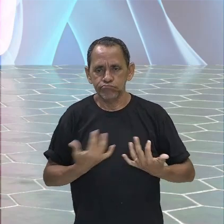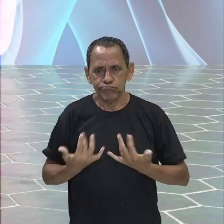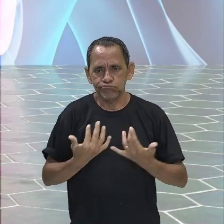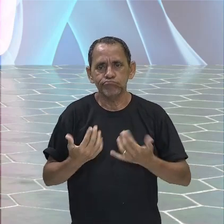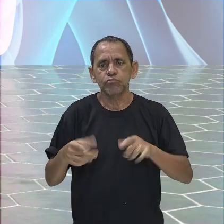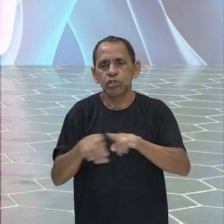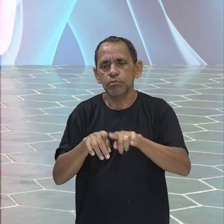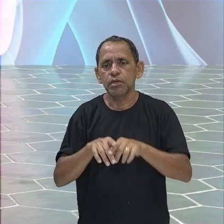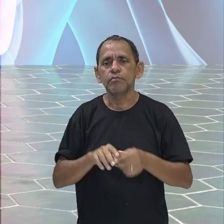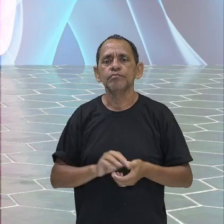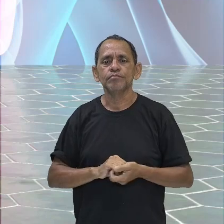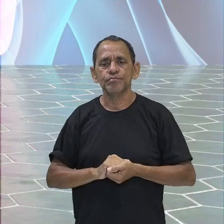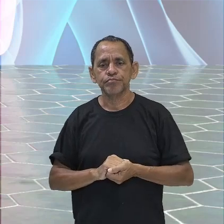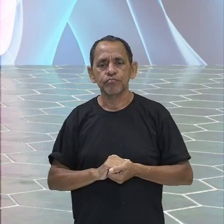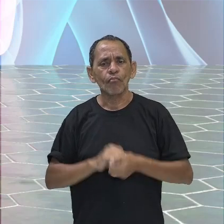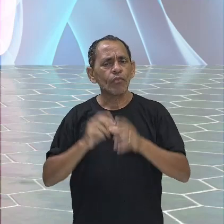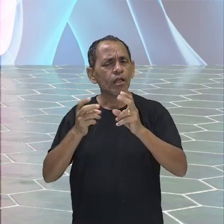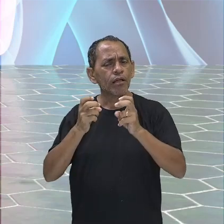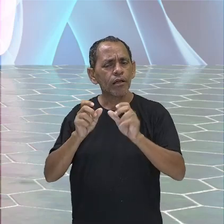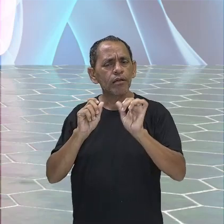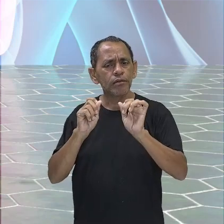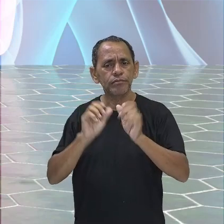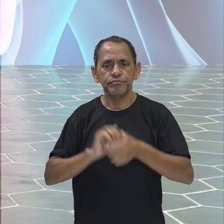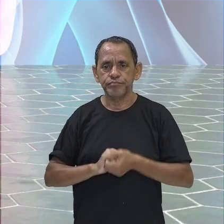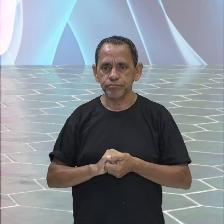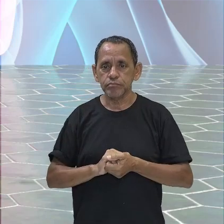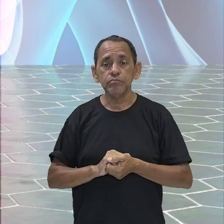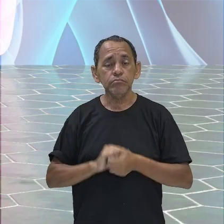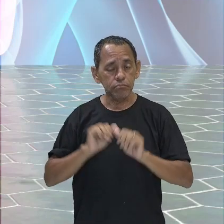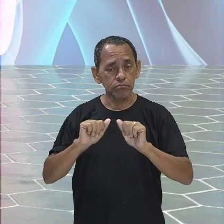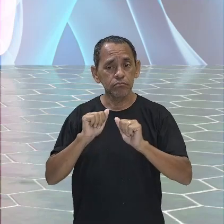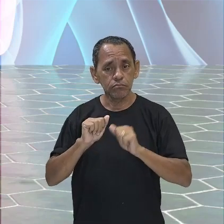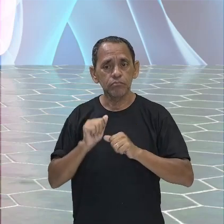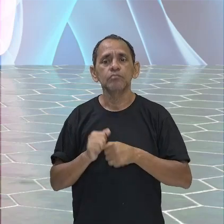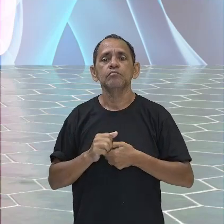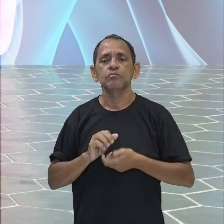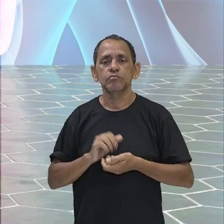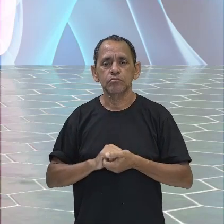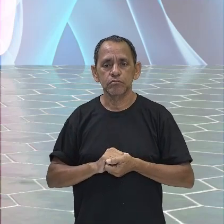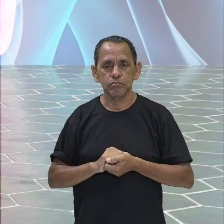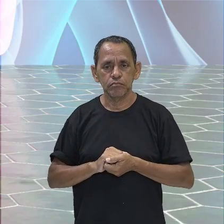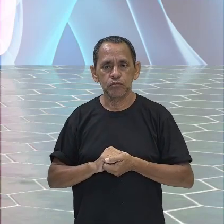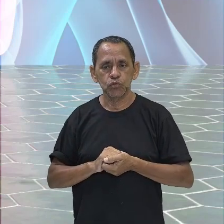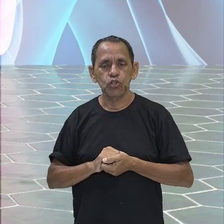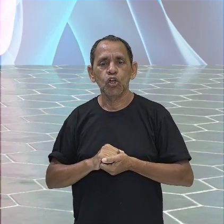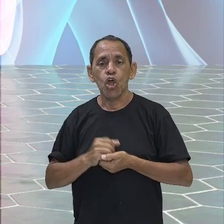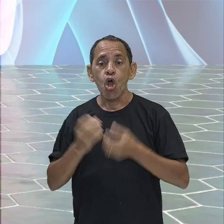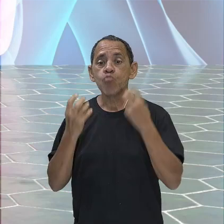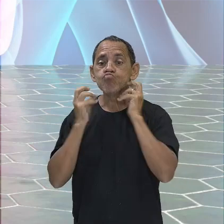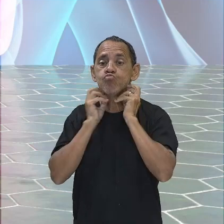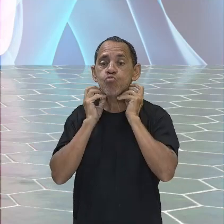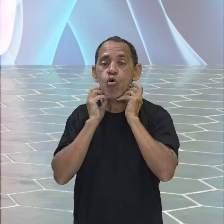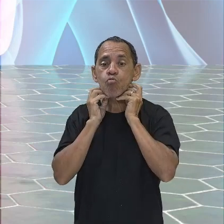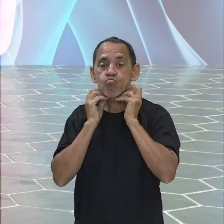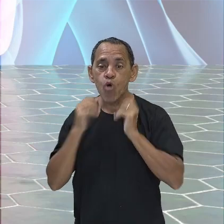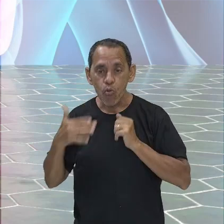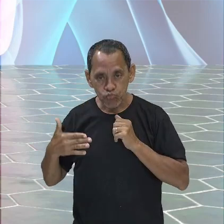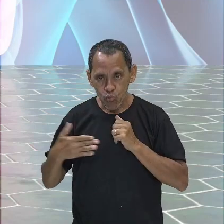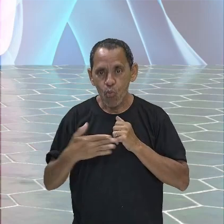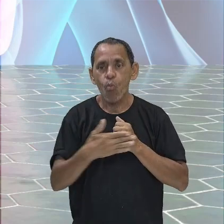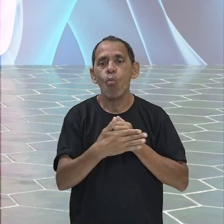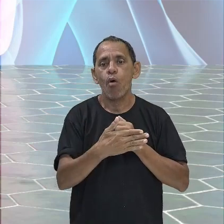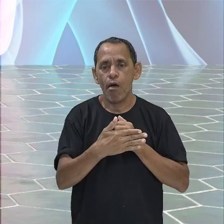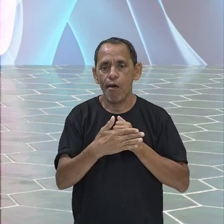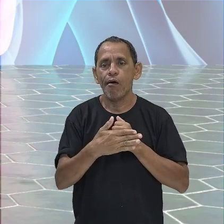trocas gasosas, elas podem ser realizadas por brânquias, por exemplo, para peixes que são aquáticos, tá?